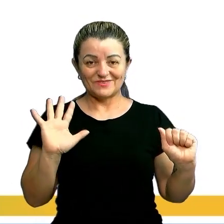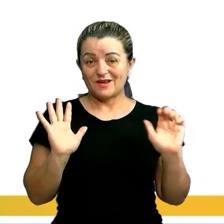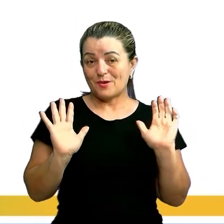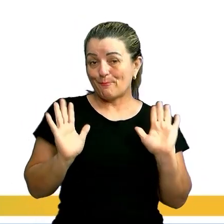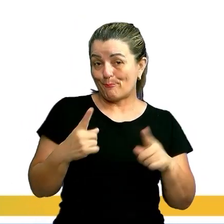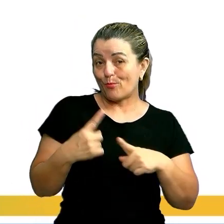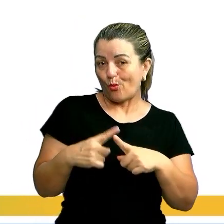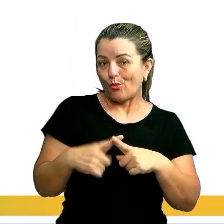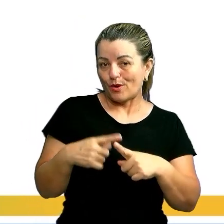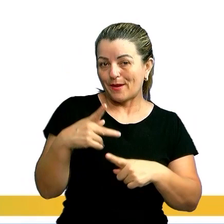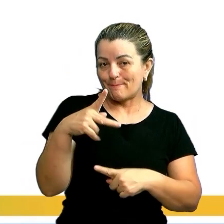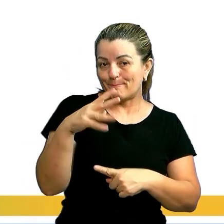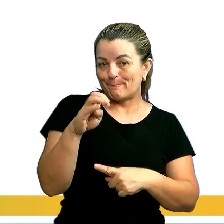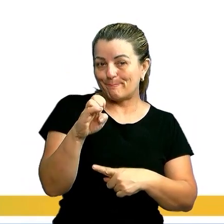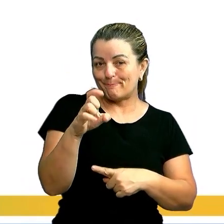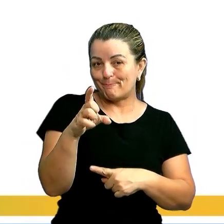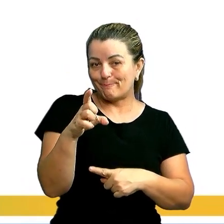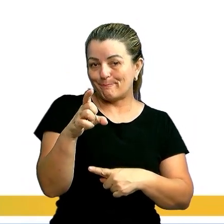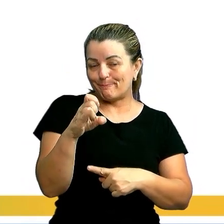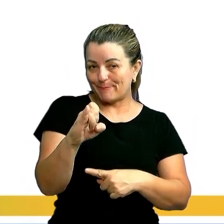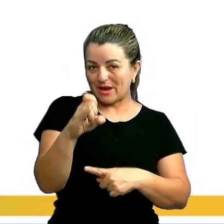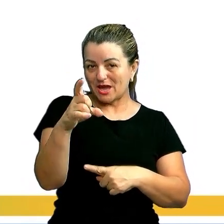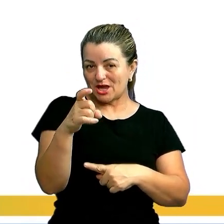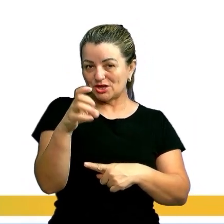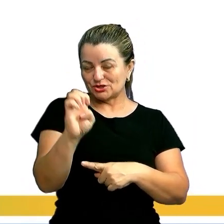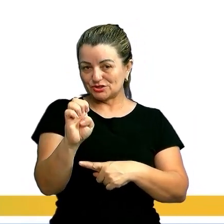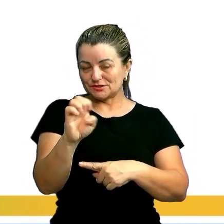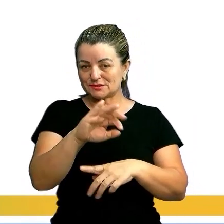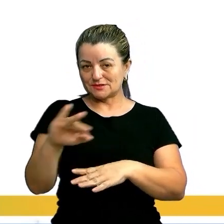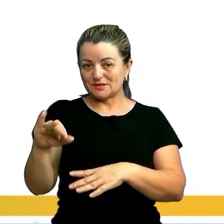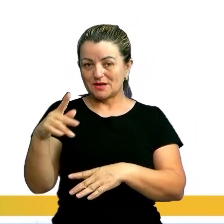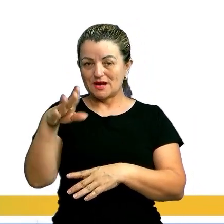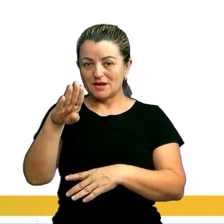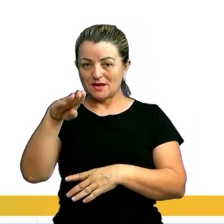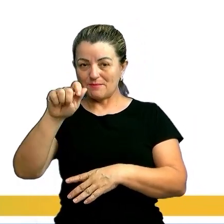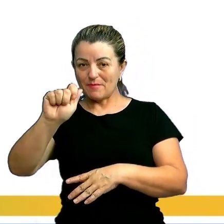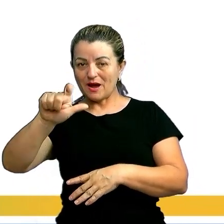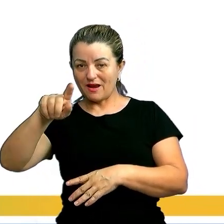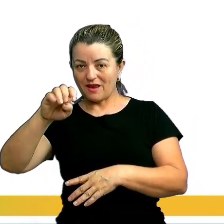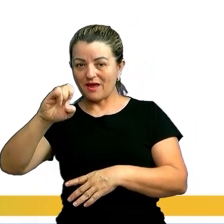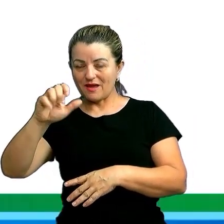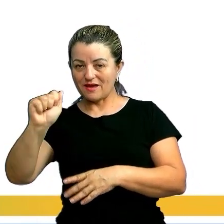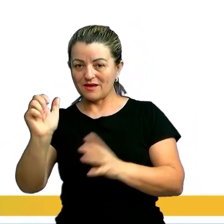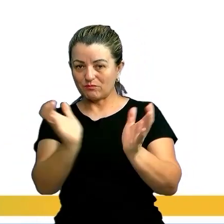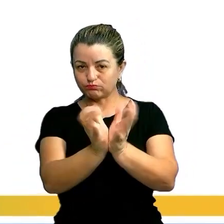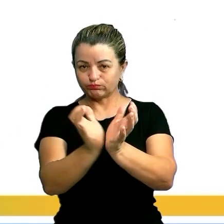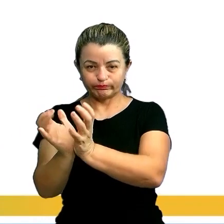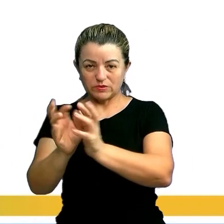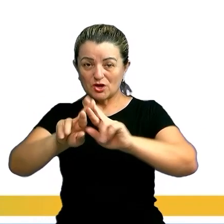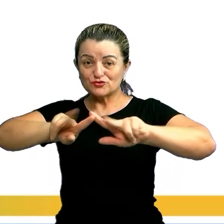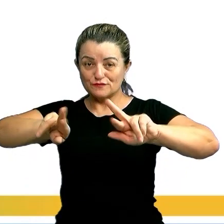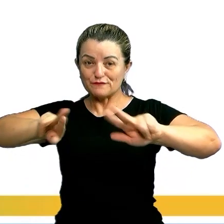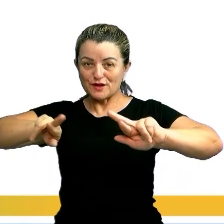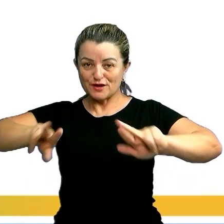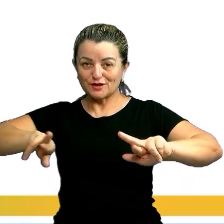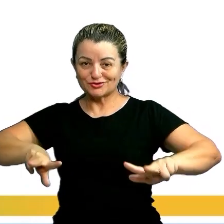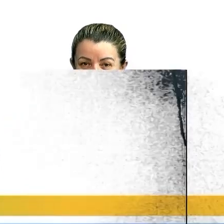e baleias não possuem nenhuma característica em comum. Apresentam característica em